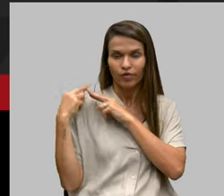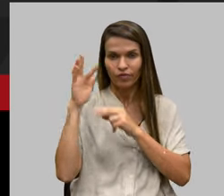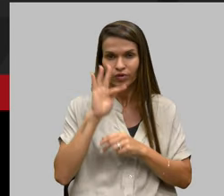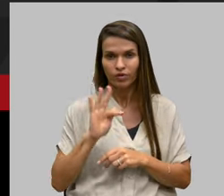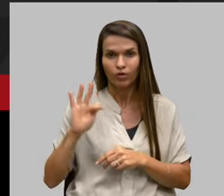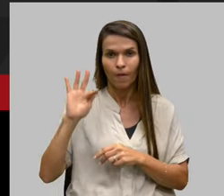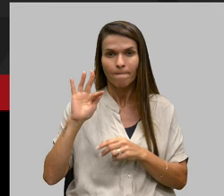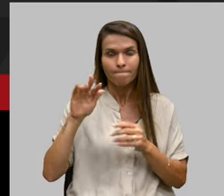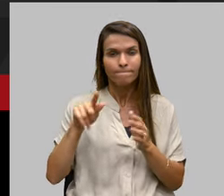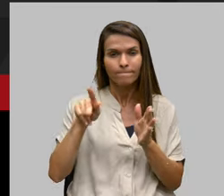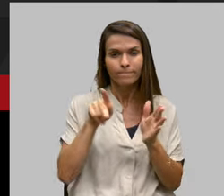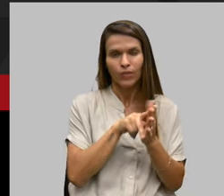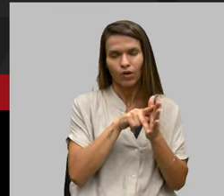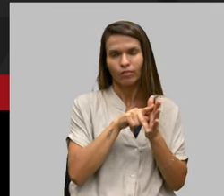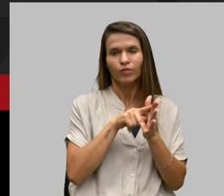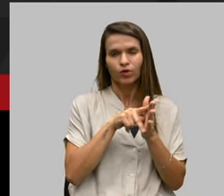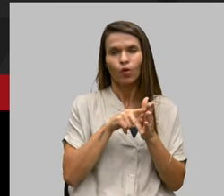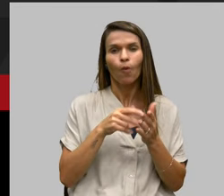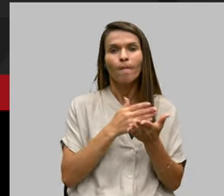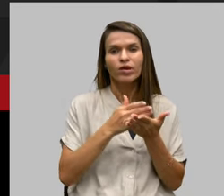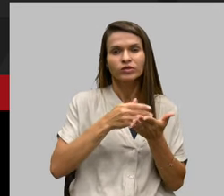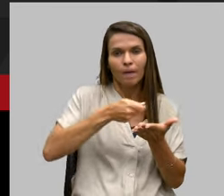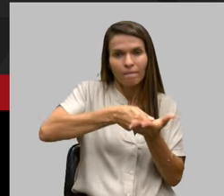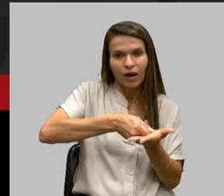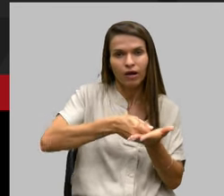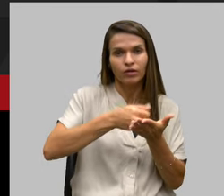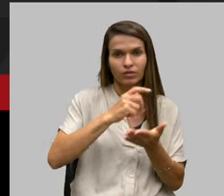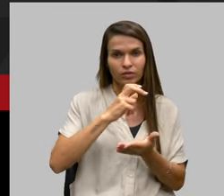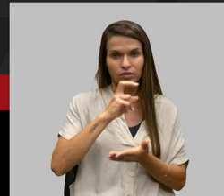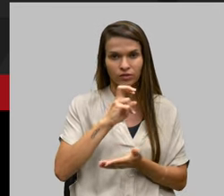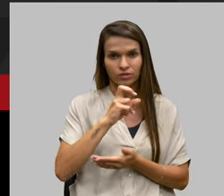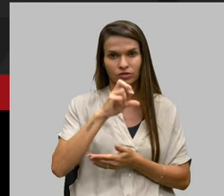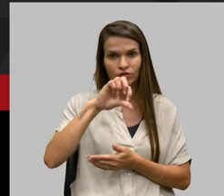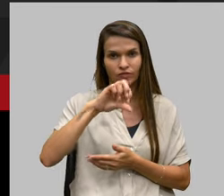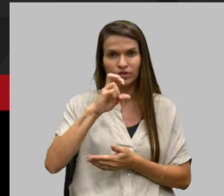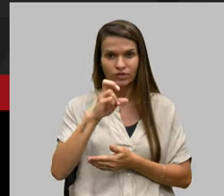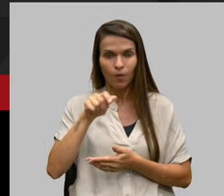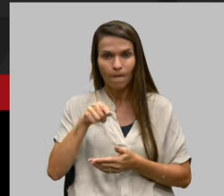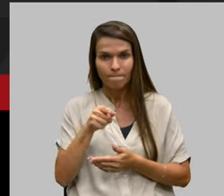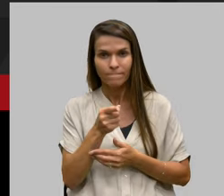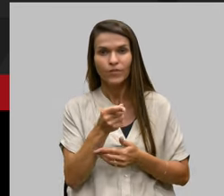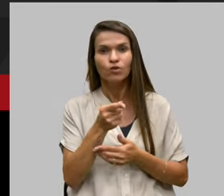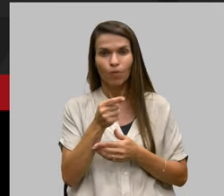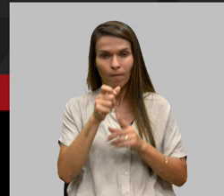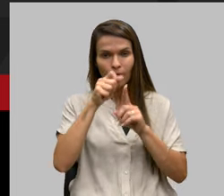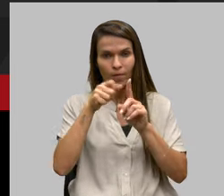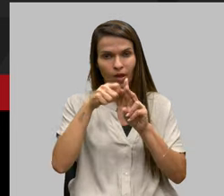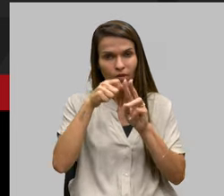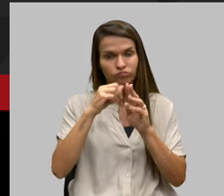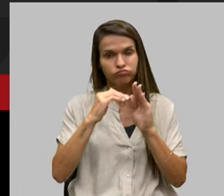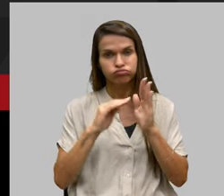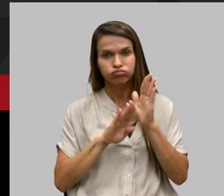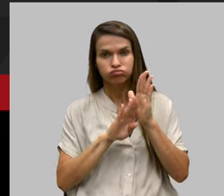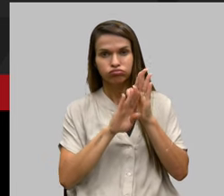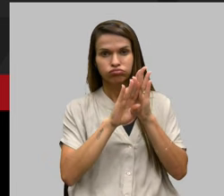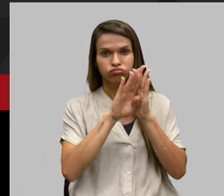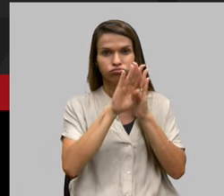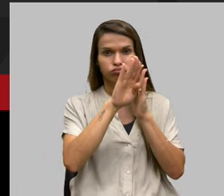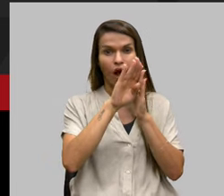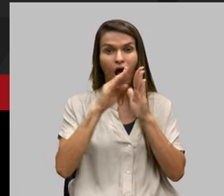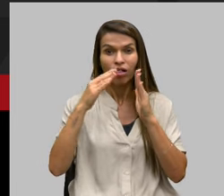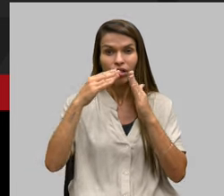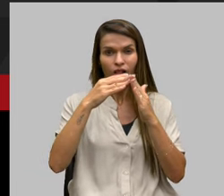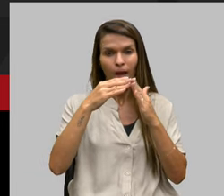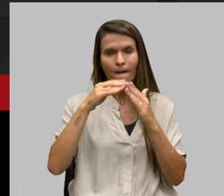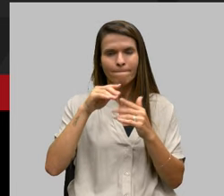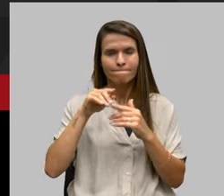próprio que começava pagando 595.000 por mês mas que iria Crescendo com passar do tempo chegando a 1.600 ali